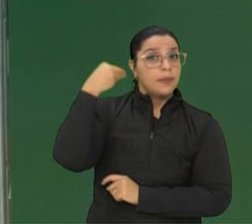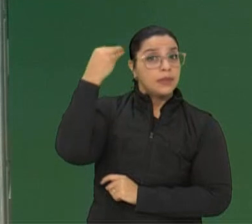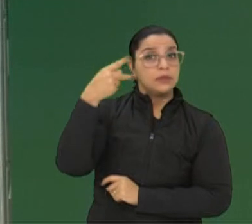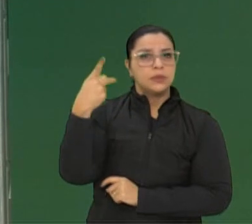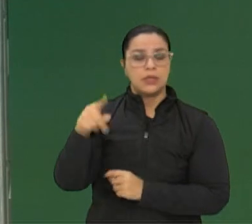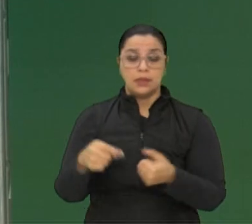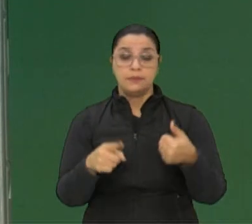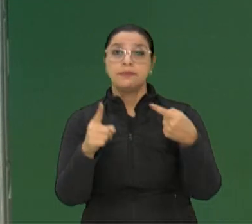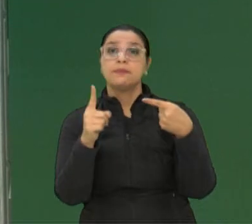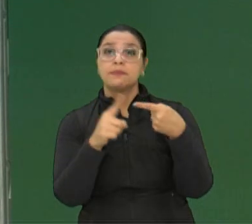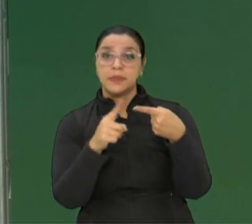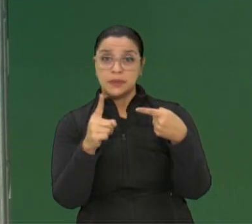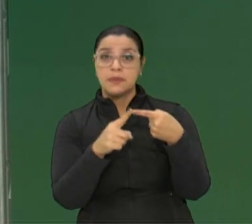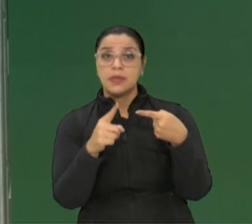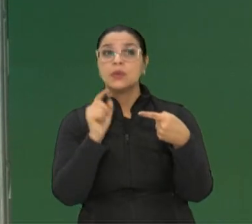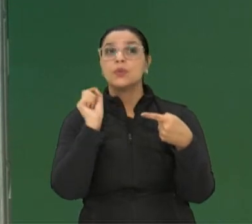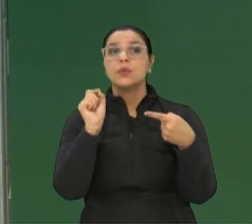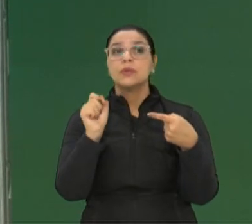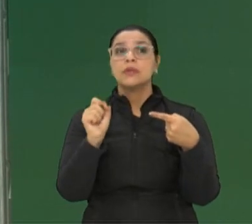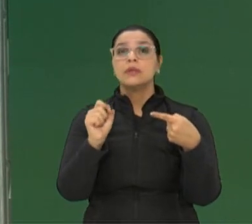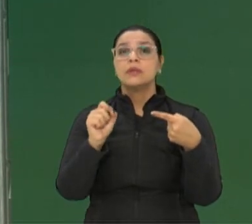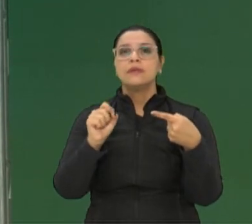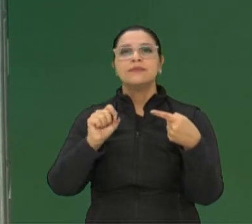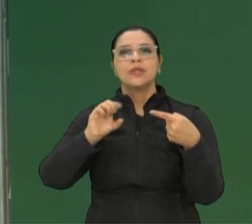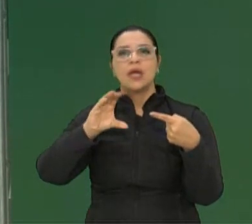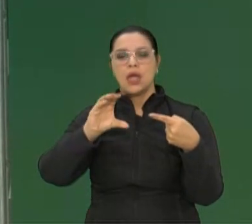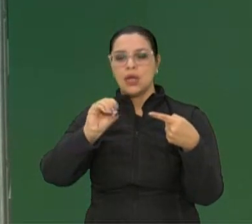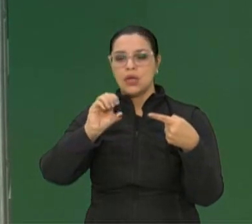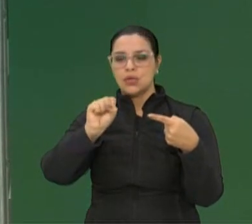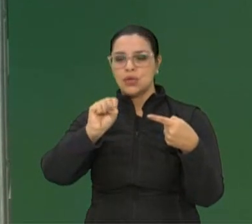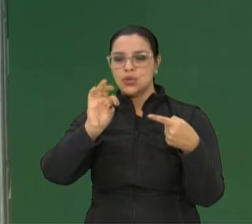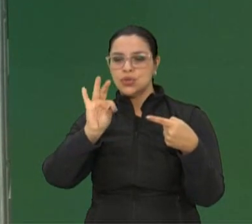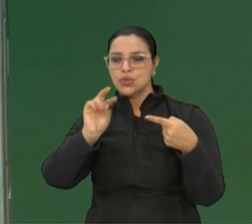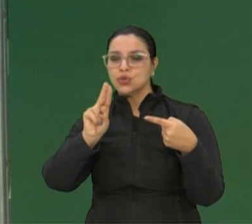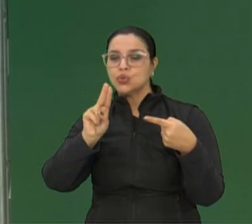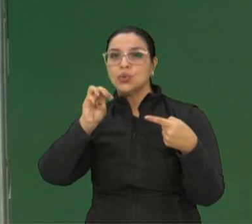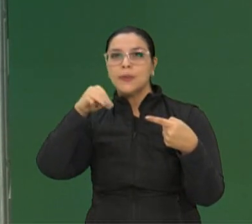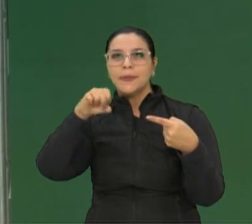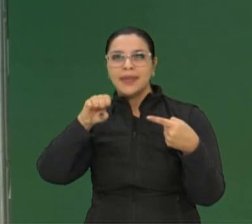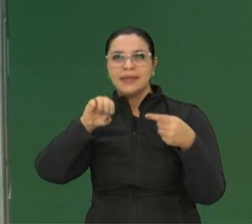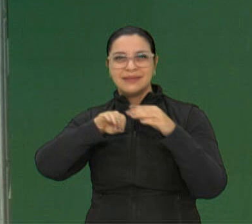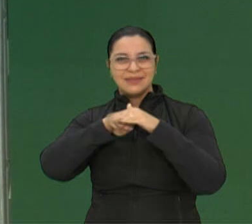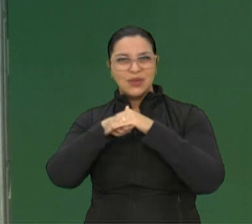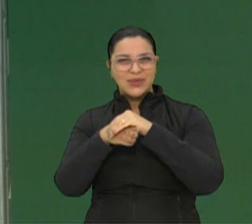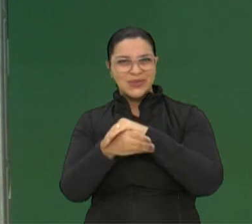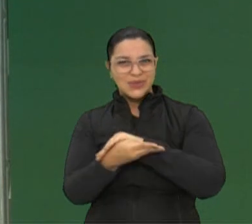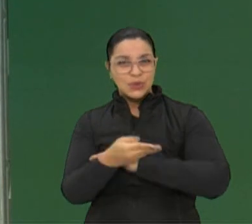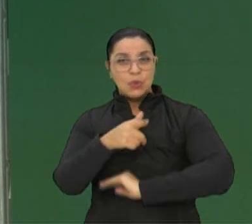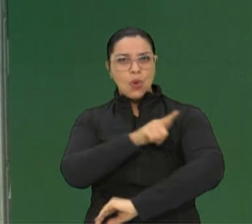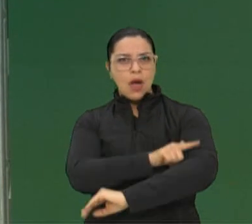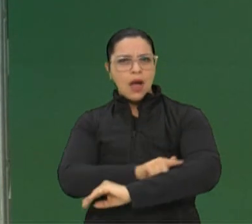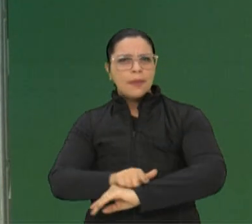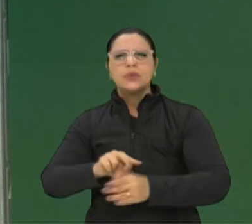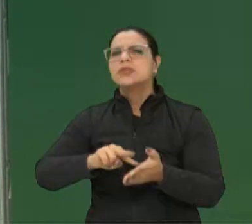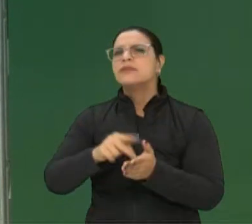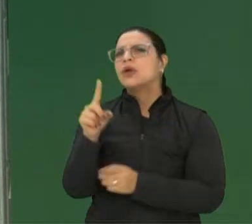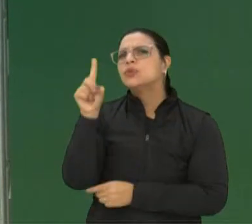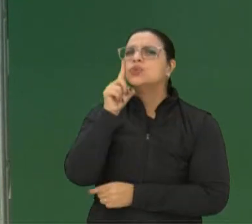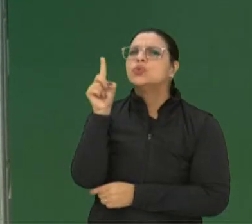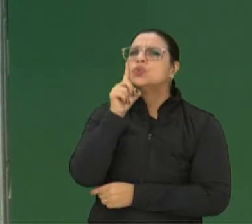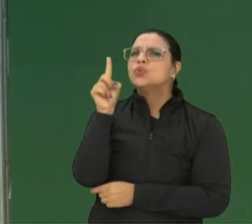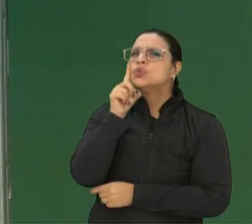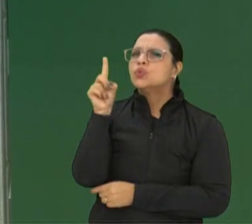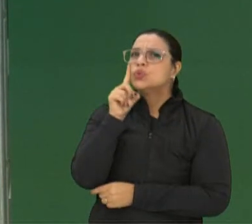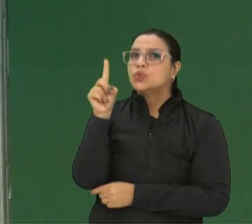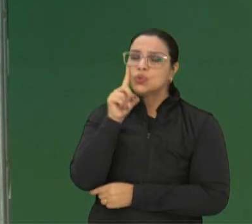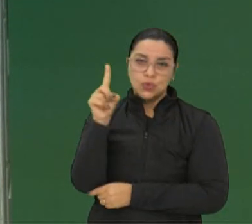aqui. Primeiro, né, de cara ali, o costume e o hábito, tá? Ou seja, o cotidiano, tá? Ele diz o